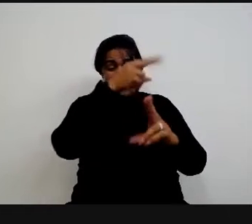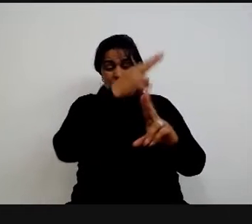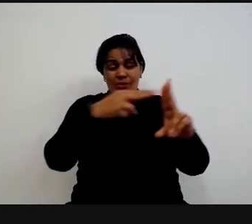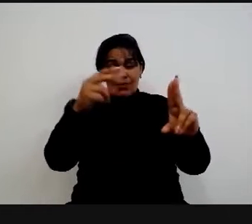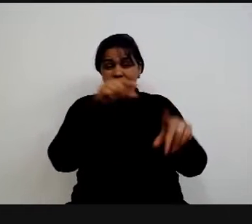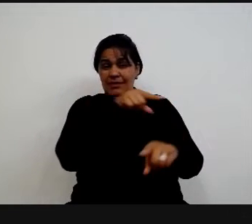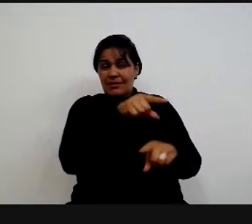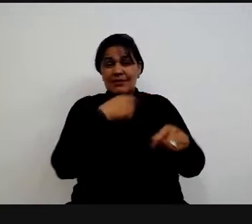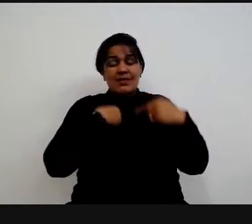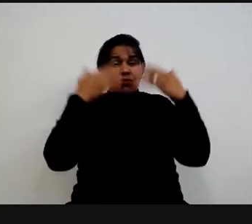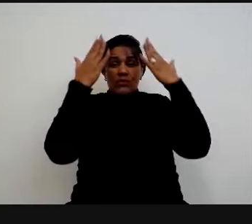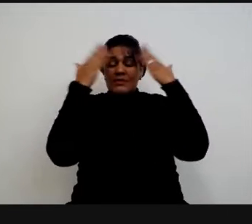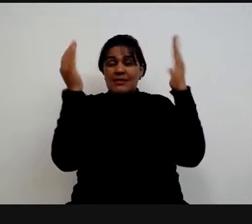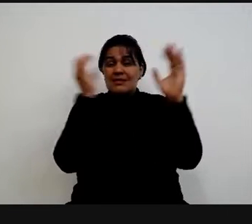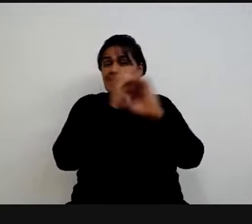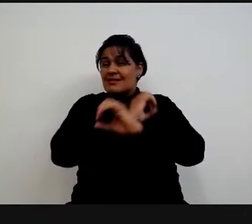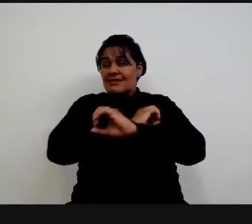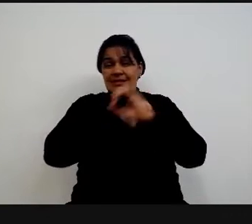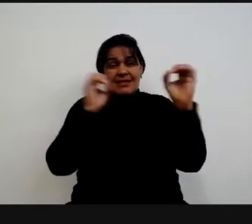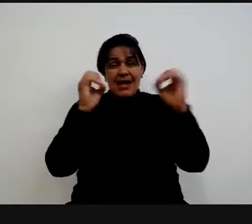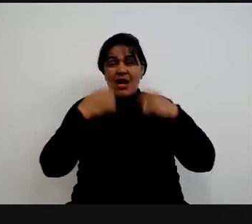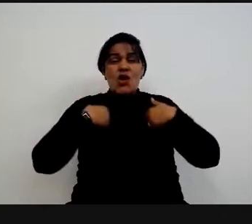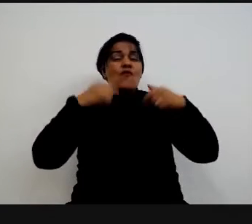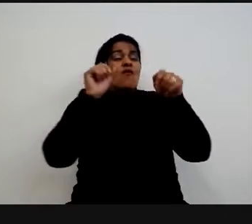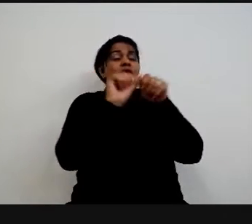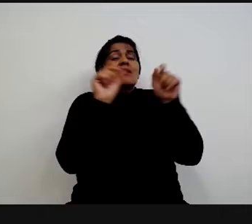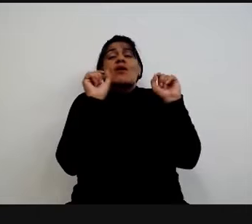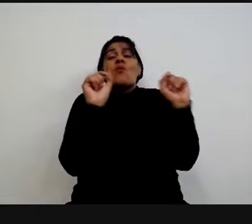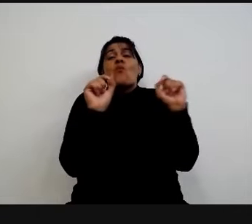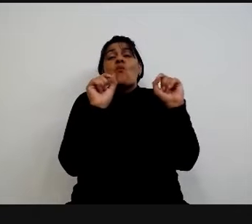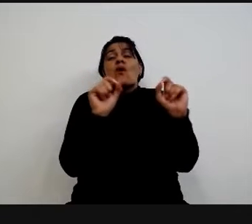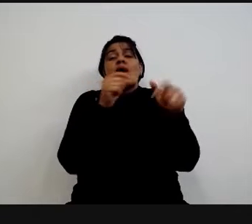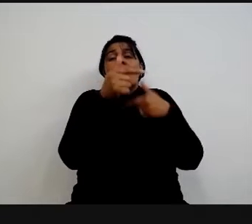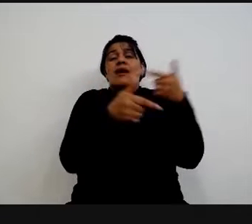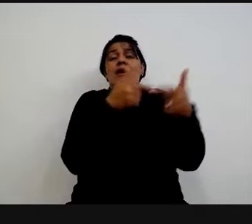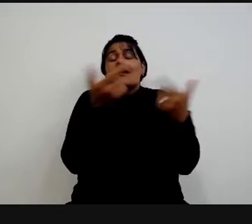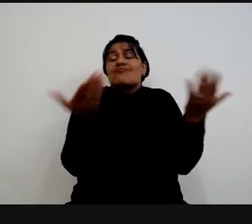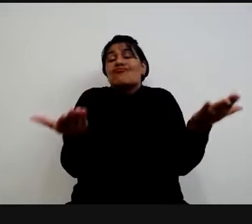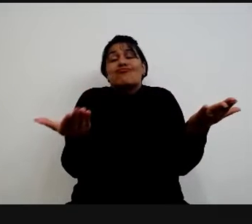qual trabalho que eu iria executar como escriturário lá do Departamento de Direito.